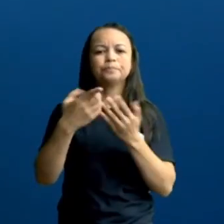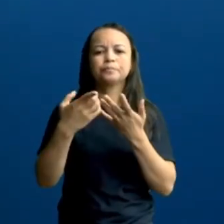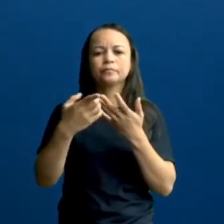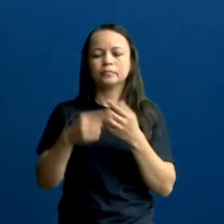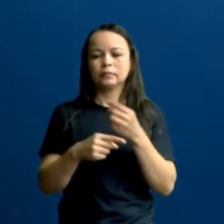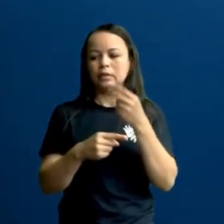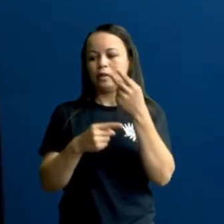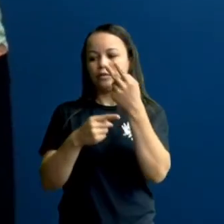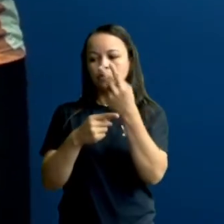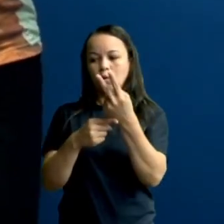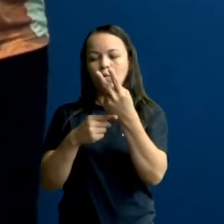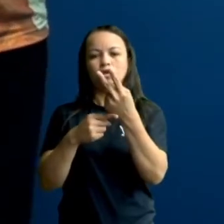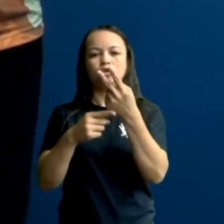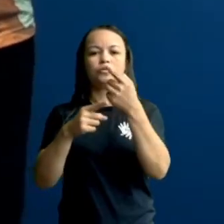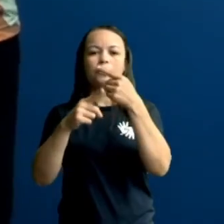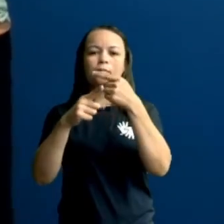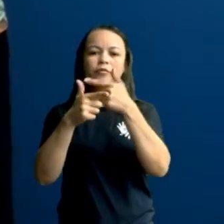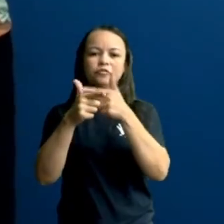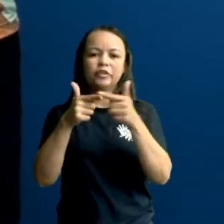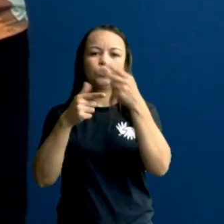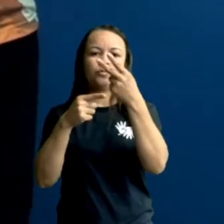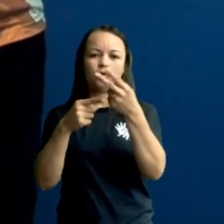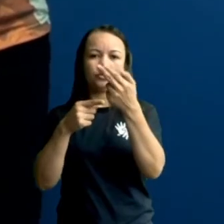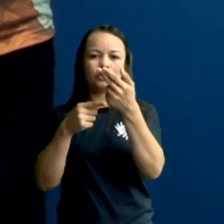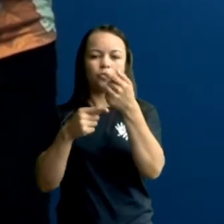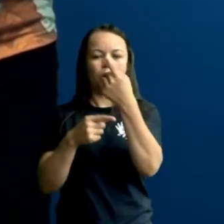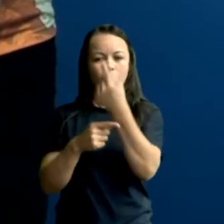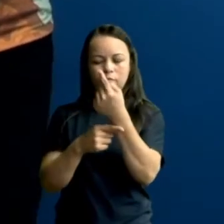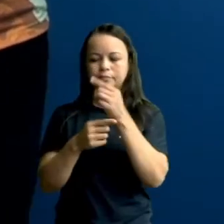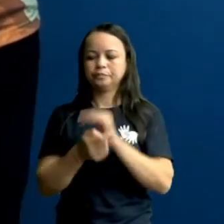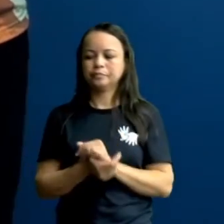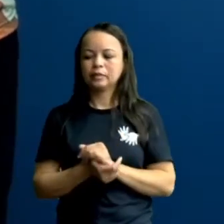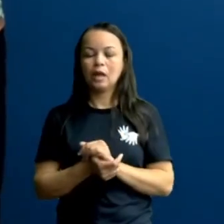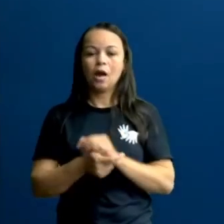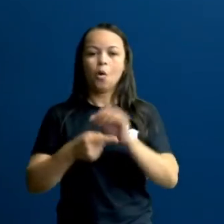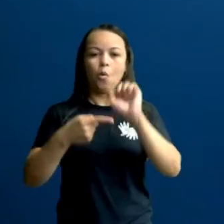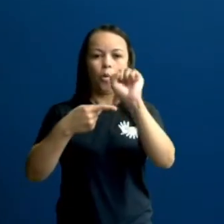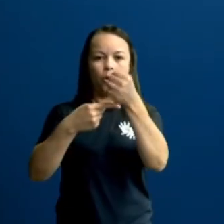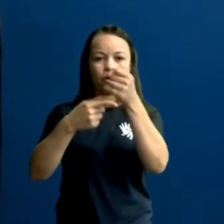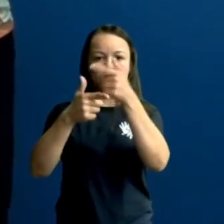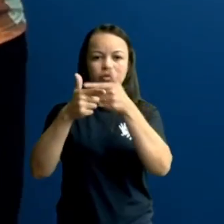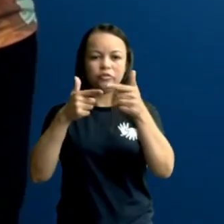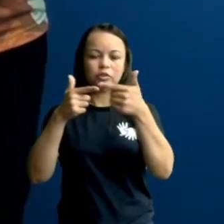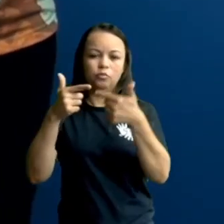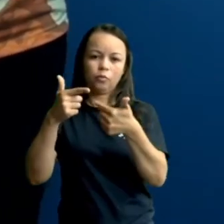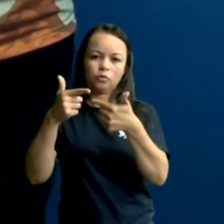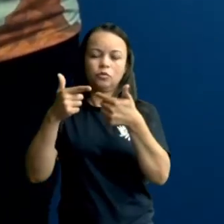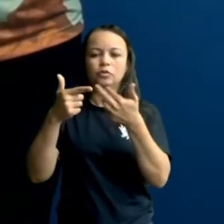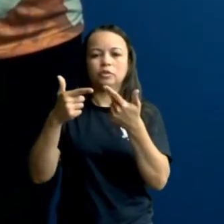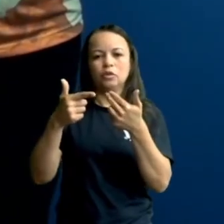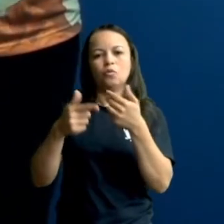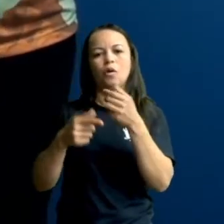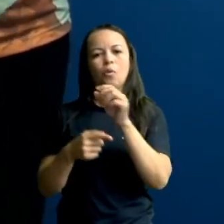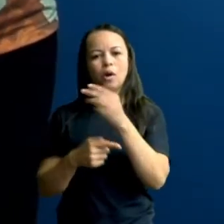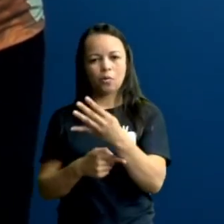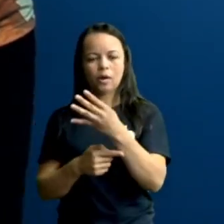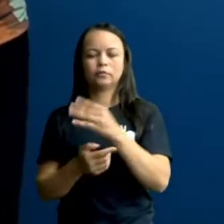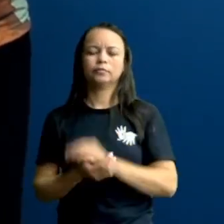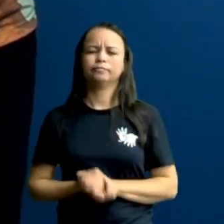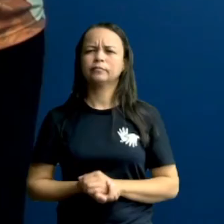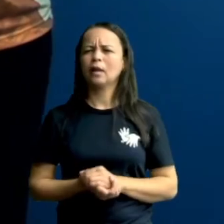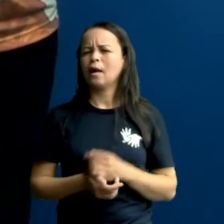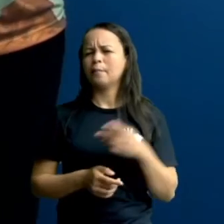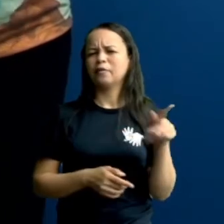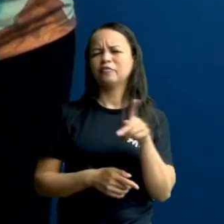8 por 2, 4. Tá? Então, você vai achar aí a forma que você quiser achar para simplificar essa fração. Ah, porque a senhora